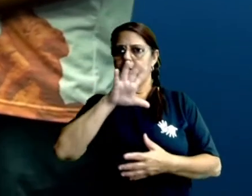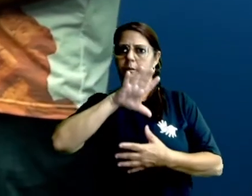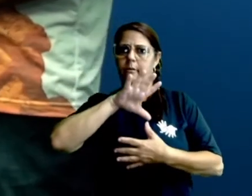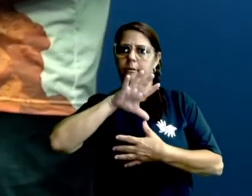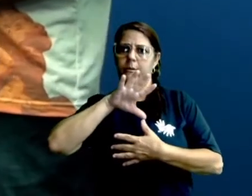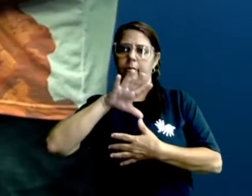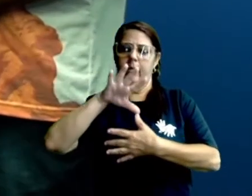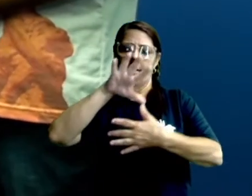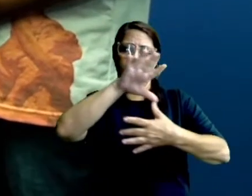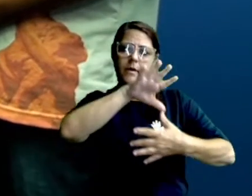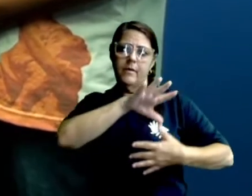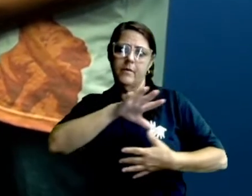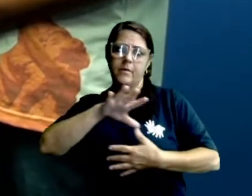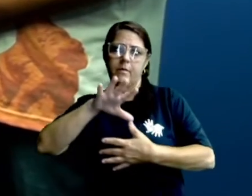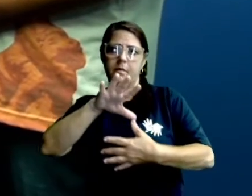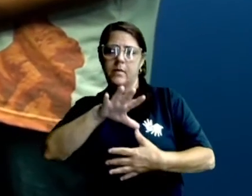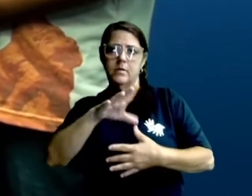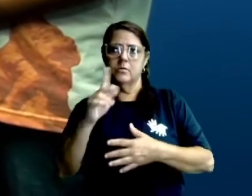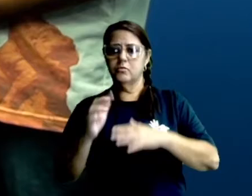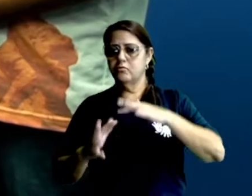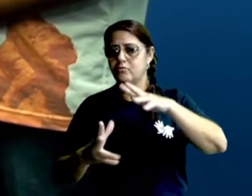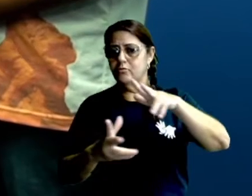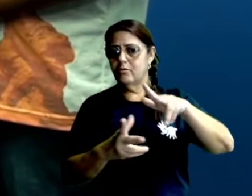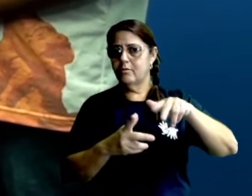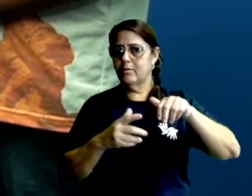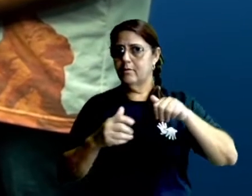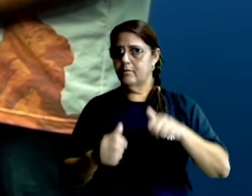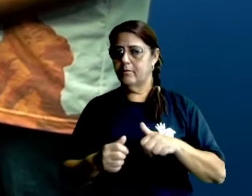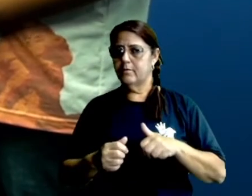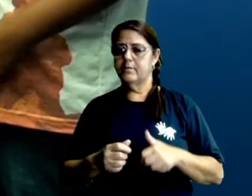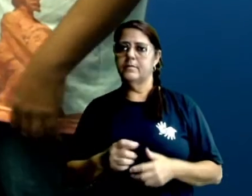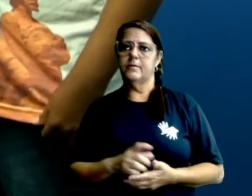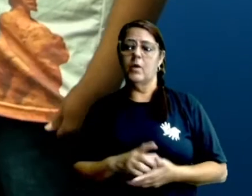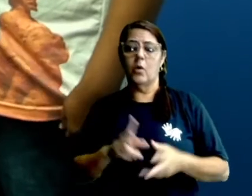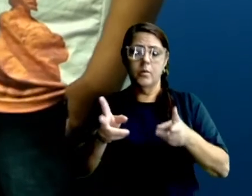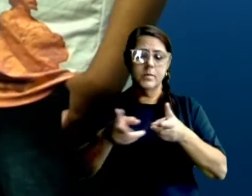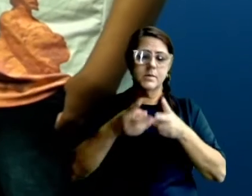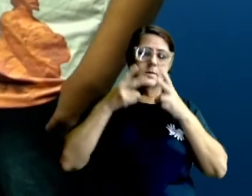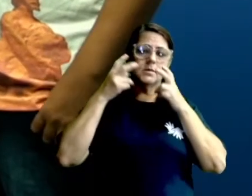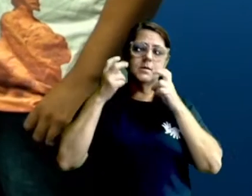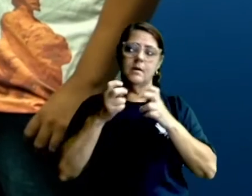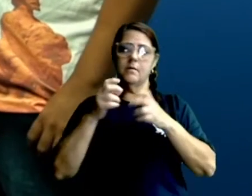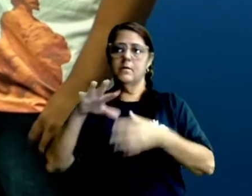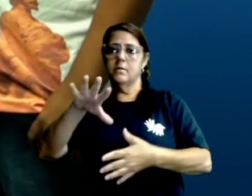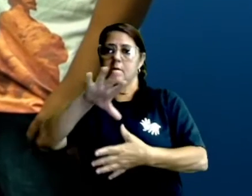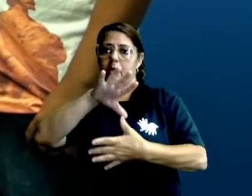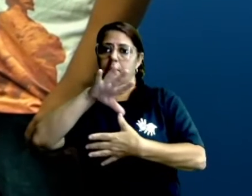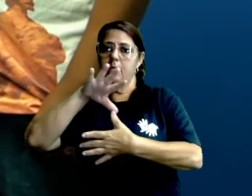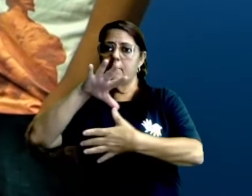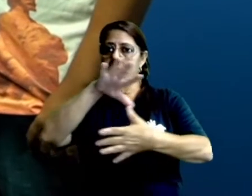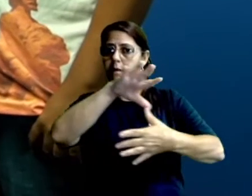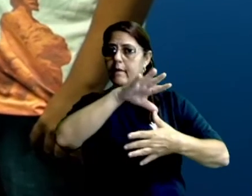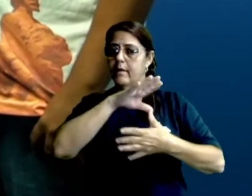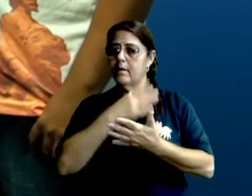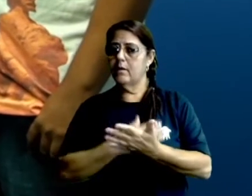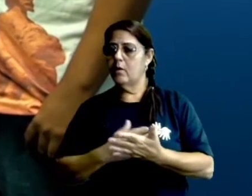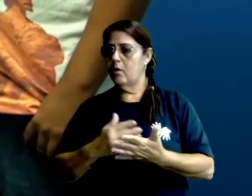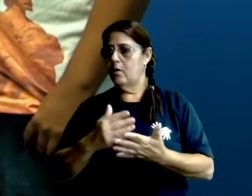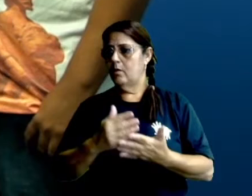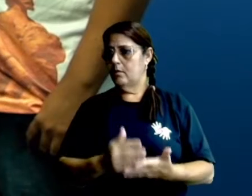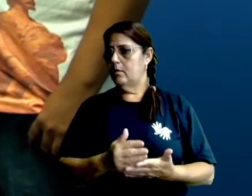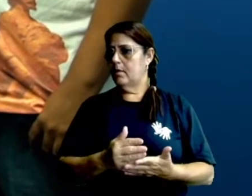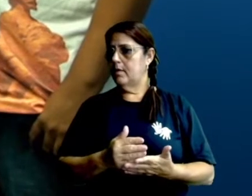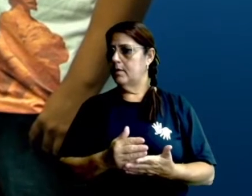da América na posição geográfica, né? Então, vocês observam que a América, ela começa